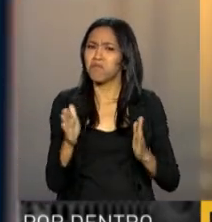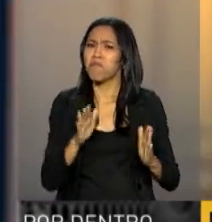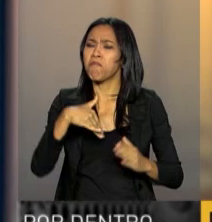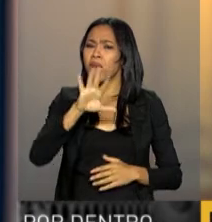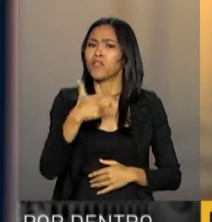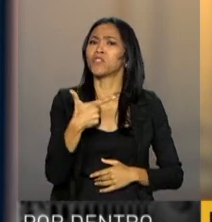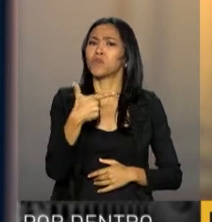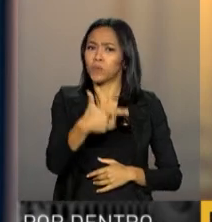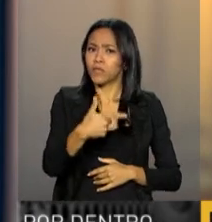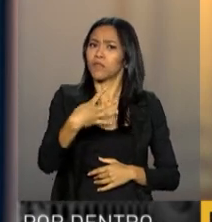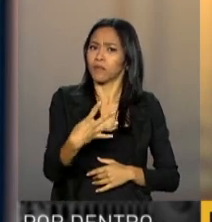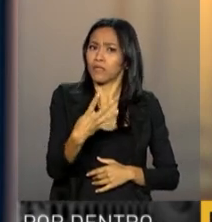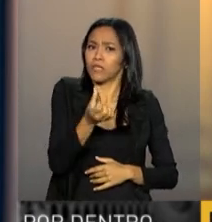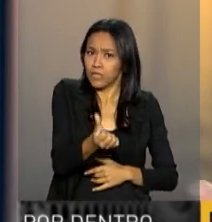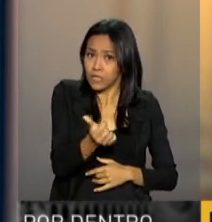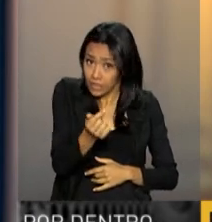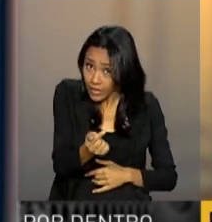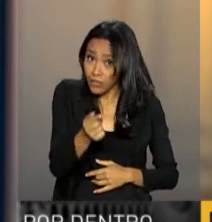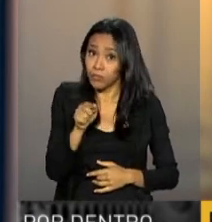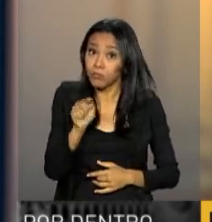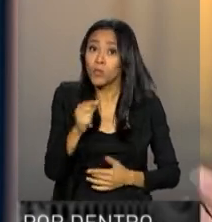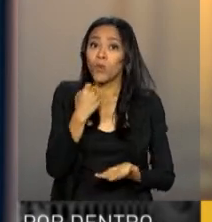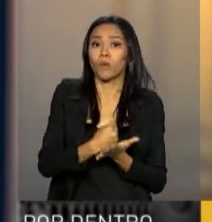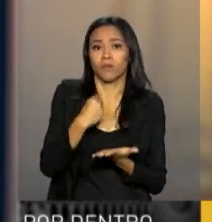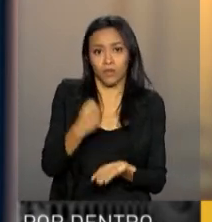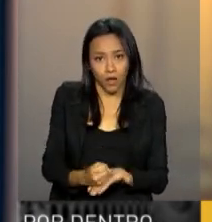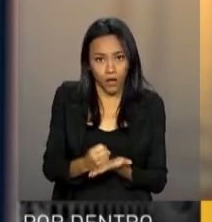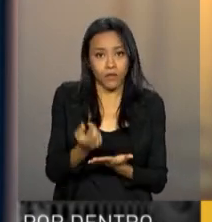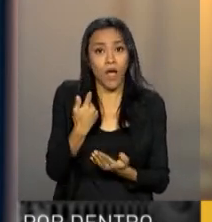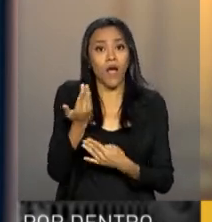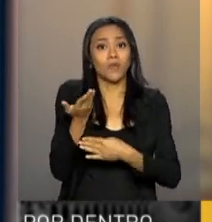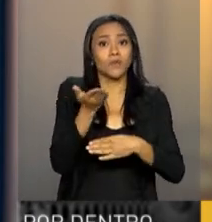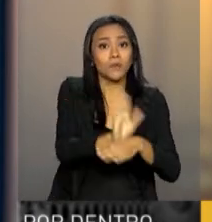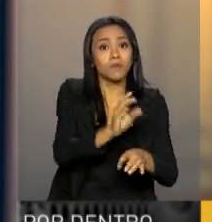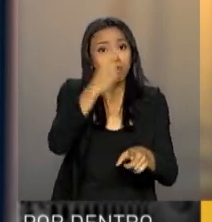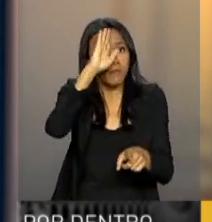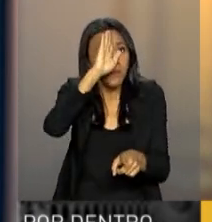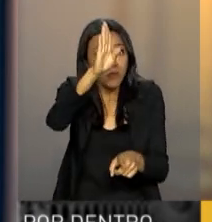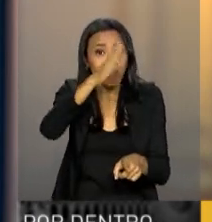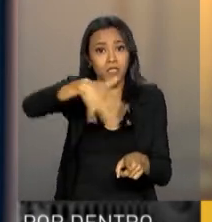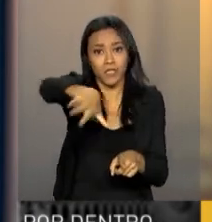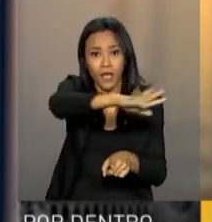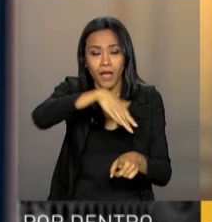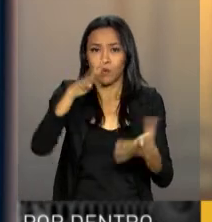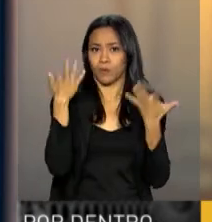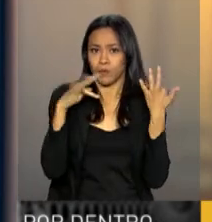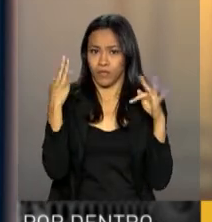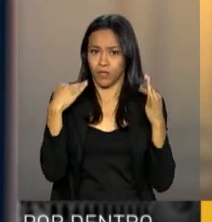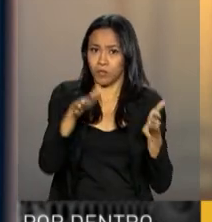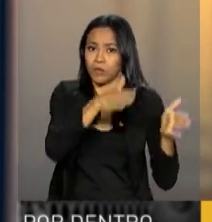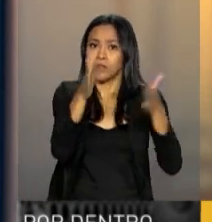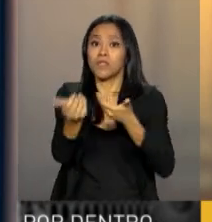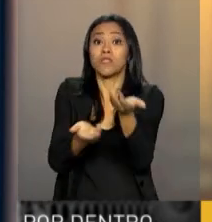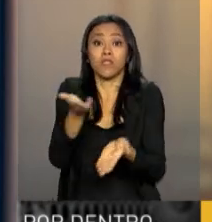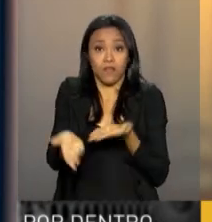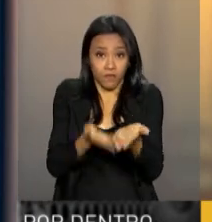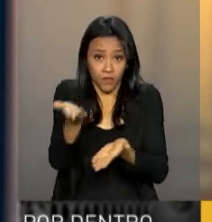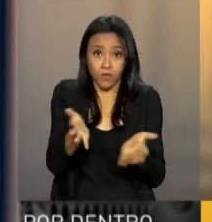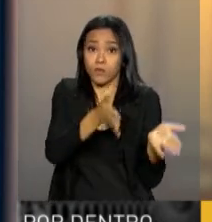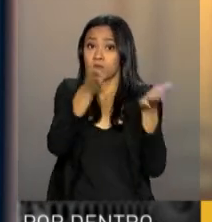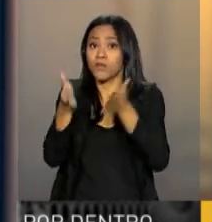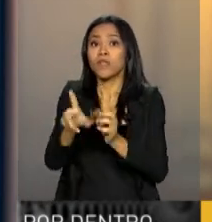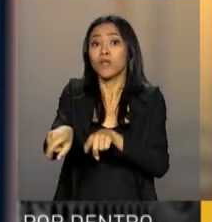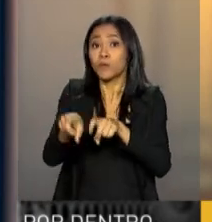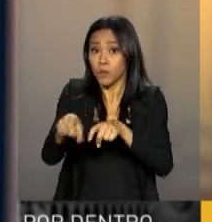de 247 mil contratos beneficiando principalmente o setor do turismo serviços de agricultura